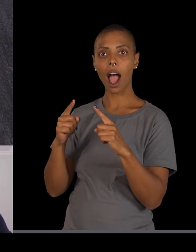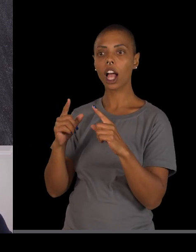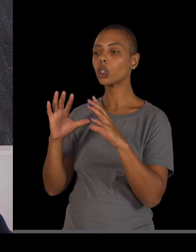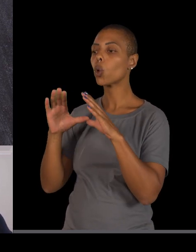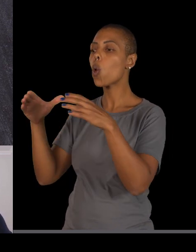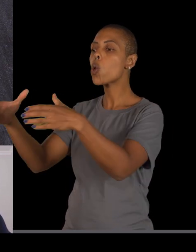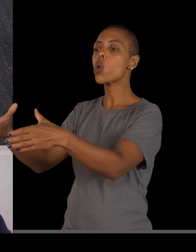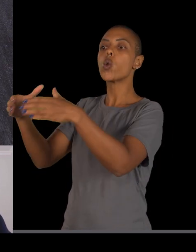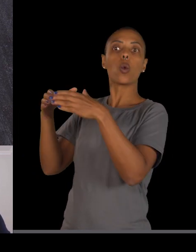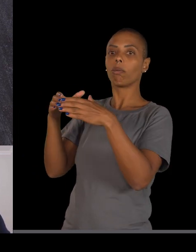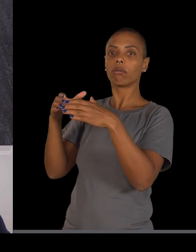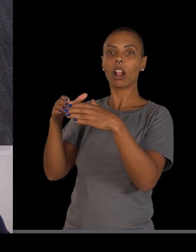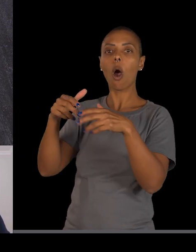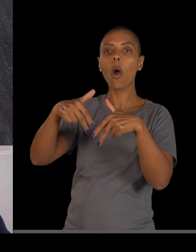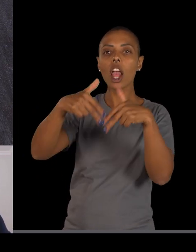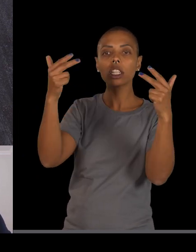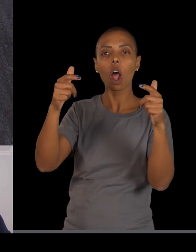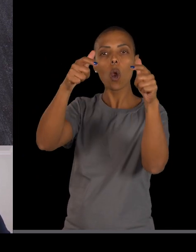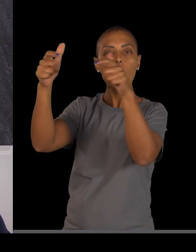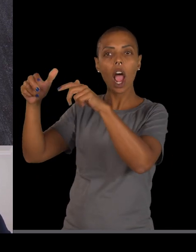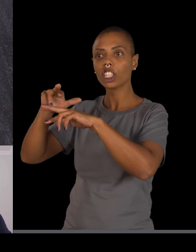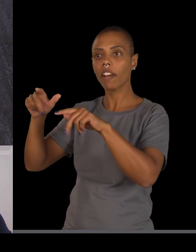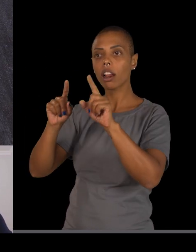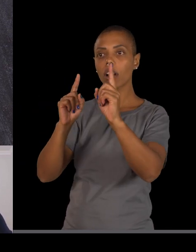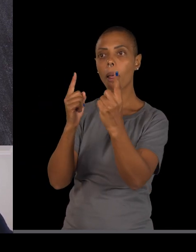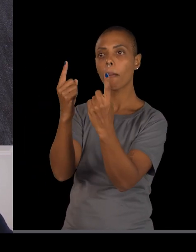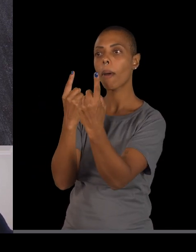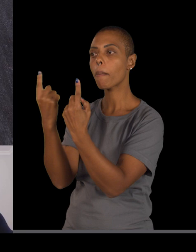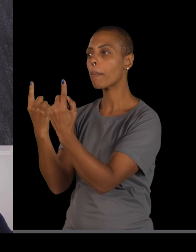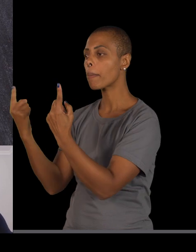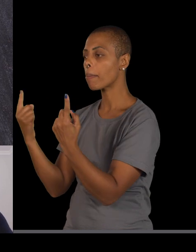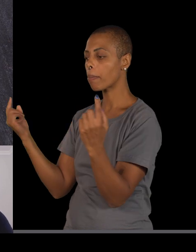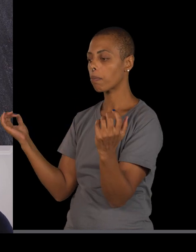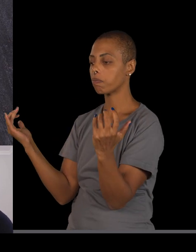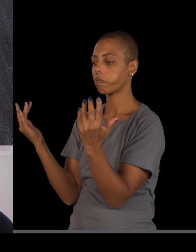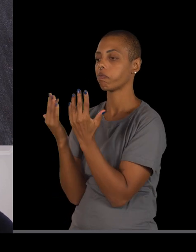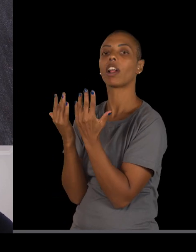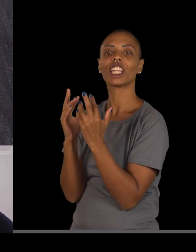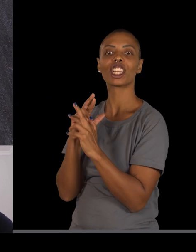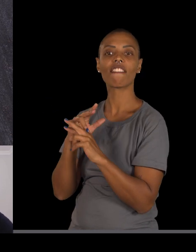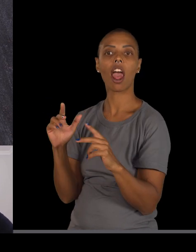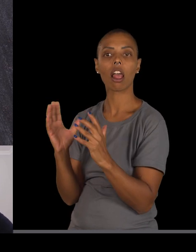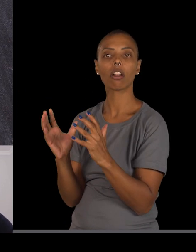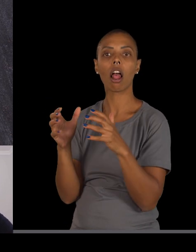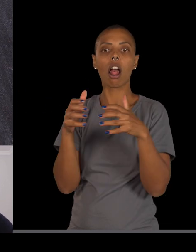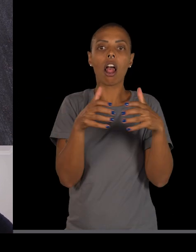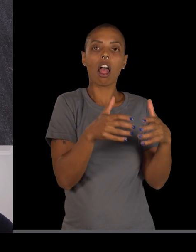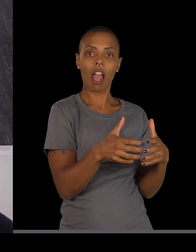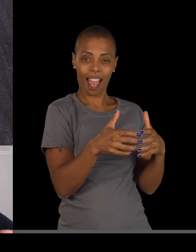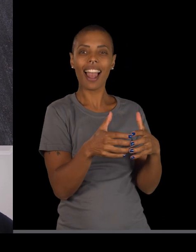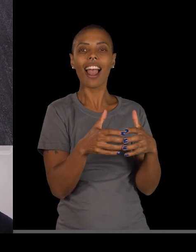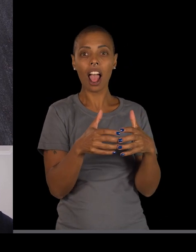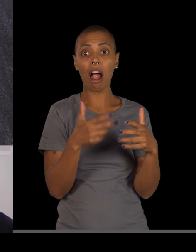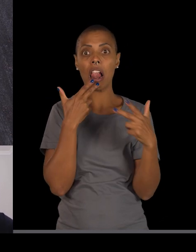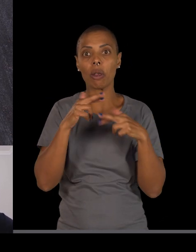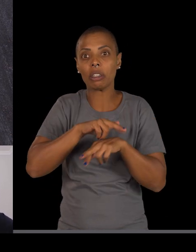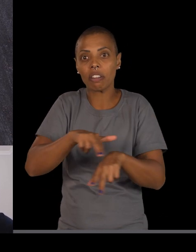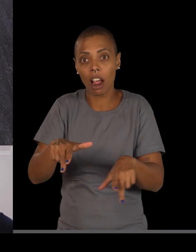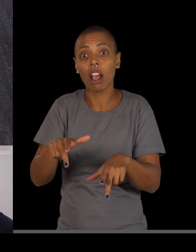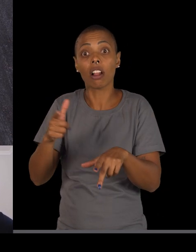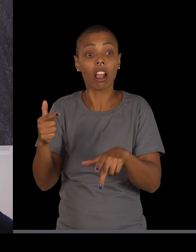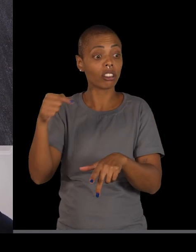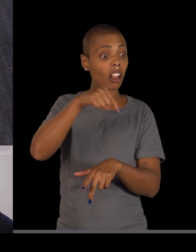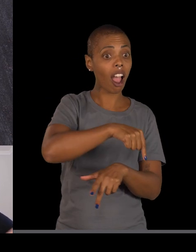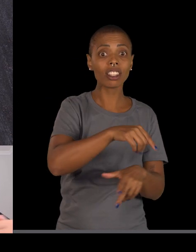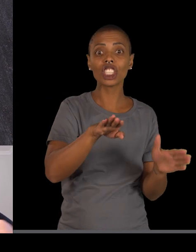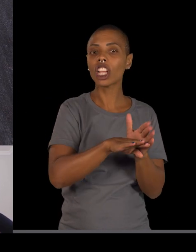diferentes regiões, diferentes etnias. Isso era uma forma de tentar desmobilizar esses escravizados quando eles chegassem aqui no